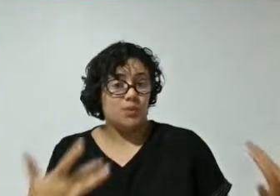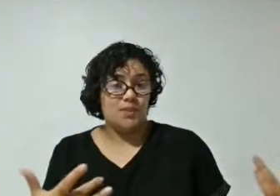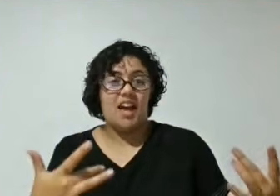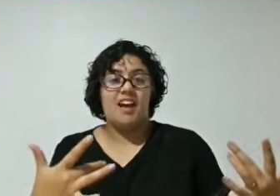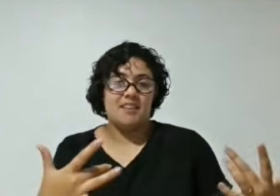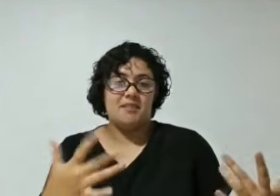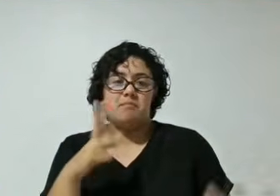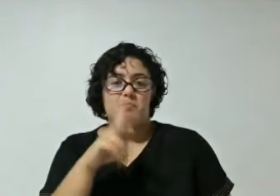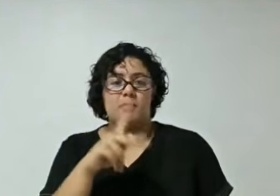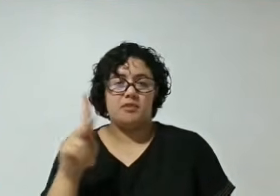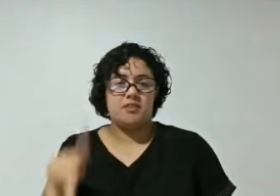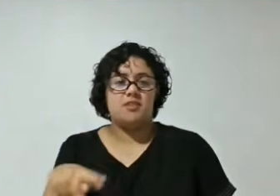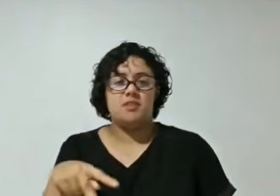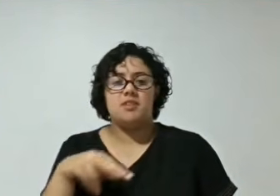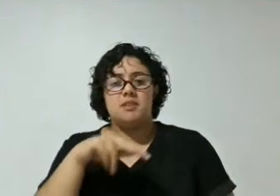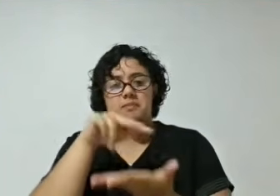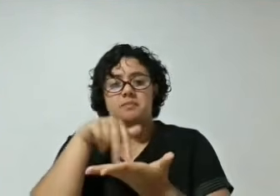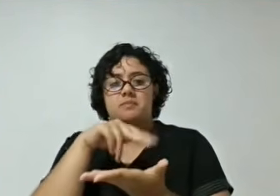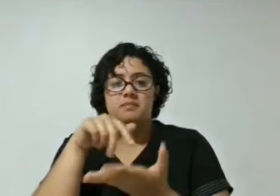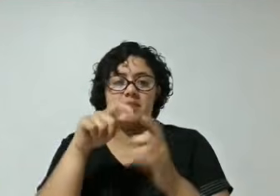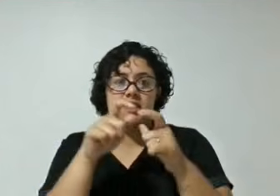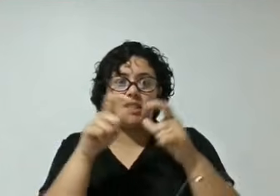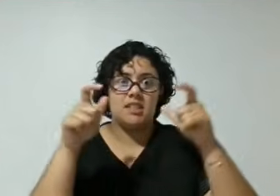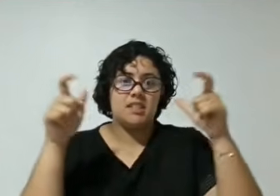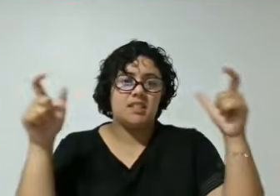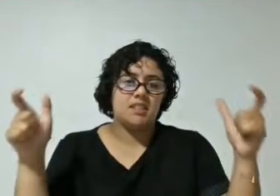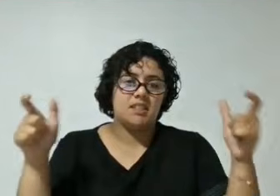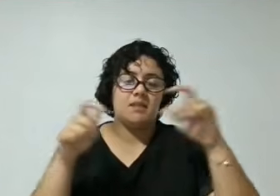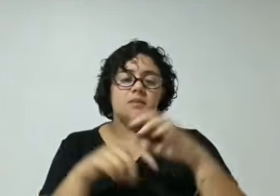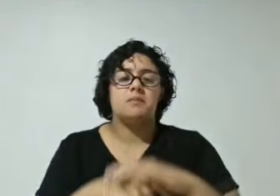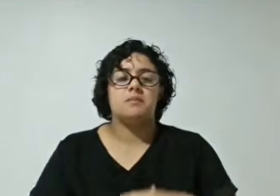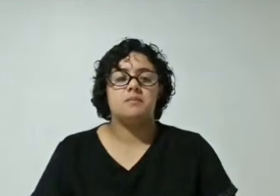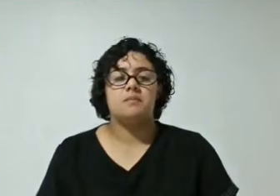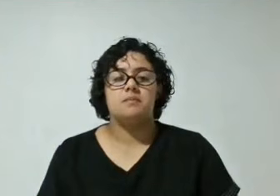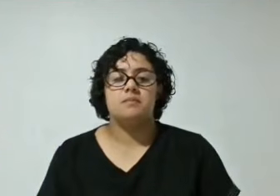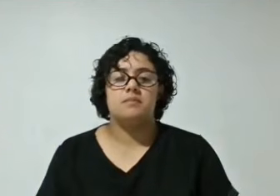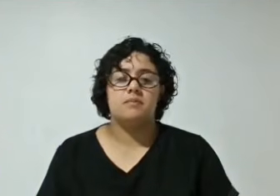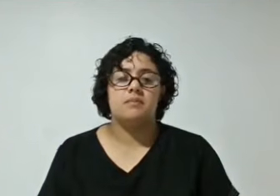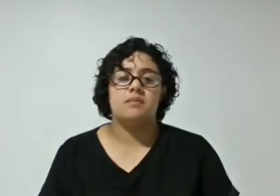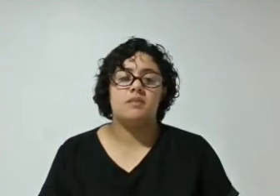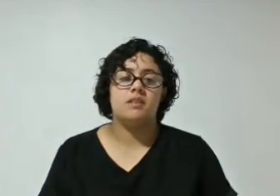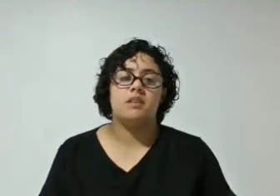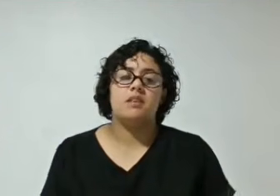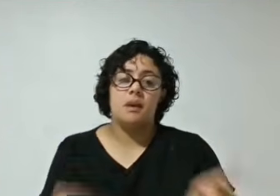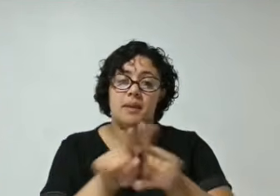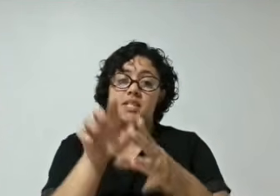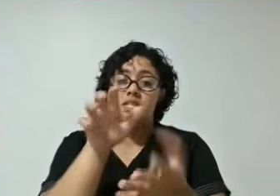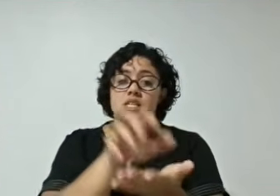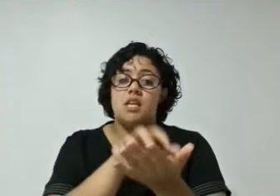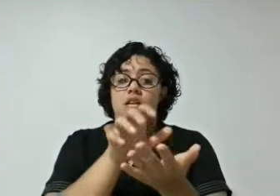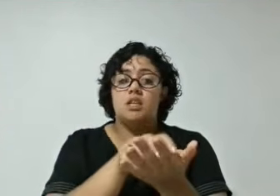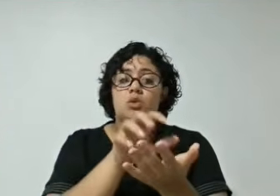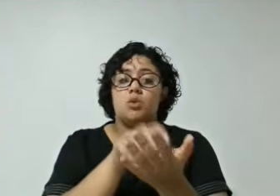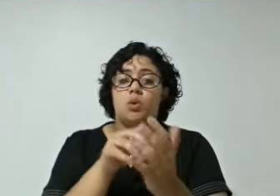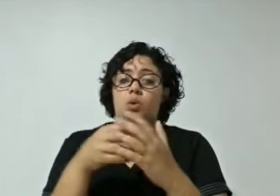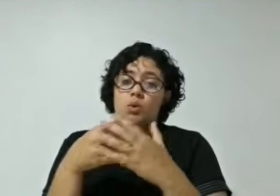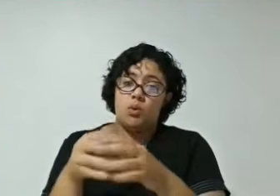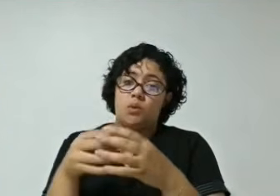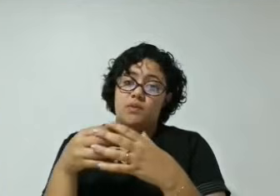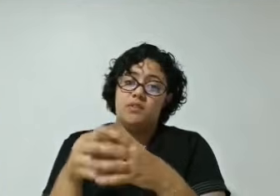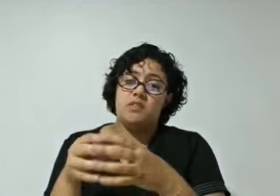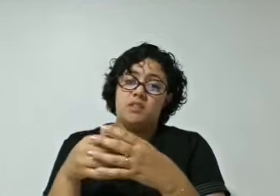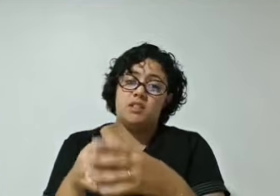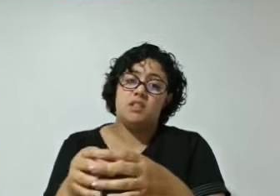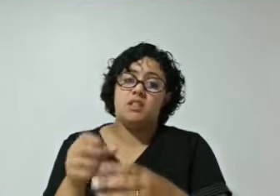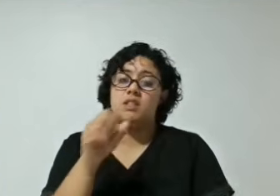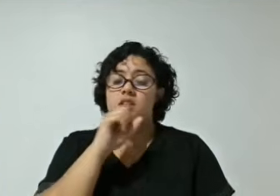alunos participantes. E temos também o Centro de Convivência dos Idosos, em parceria com o